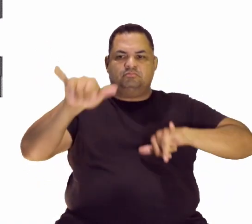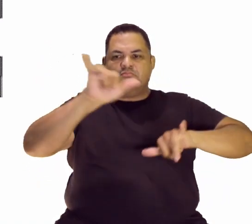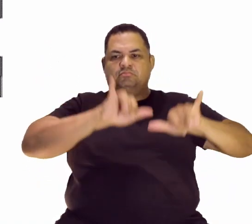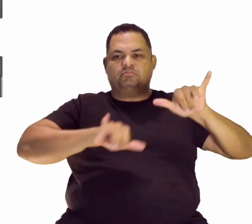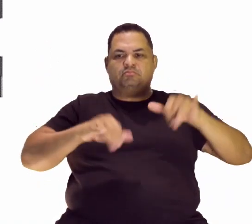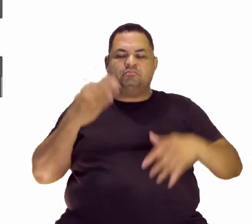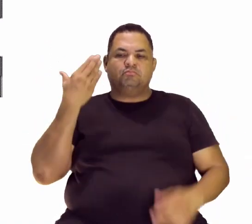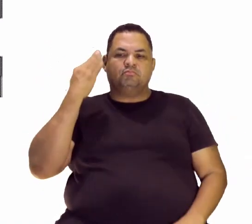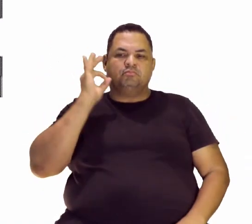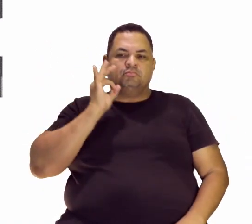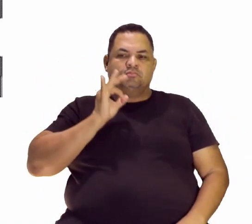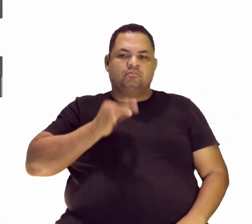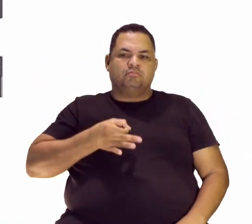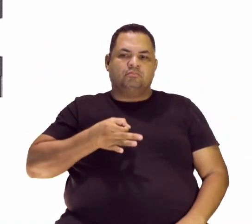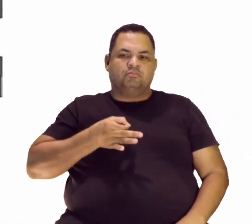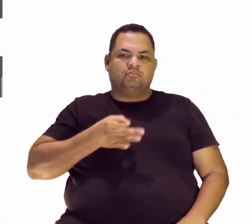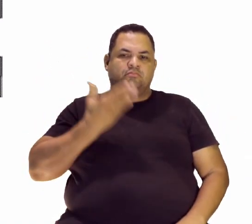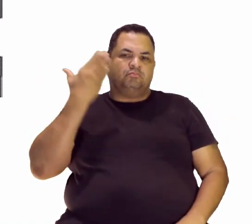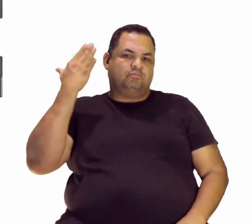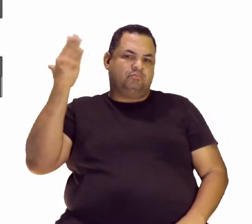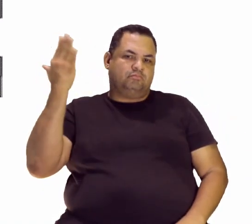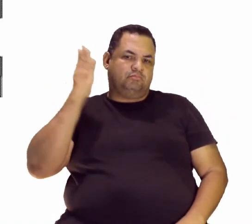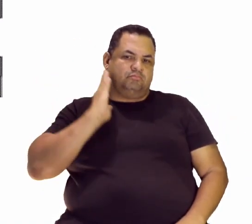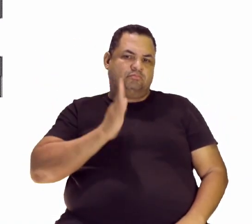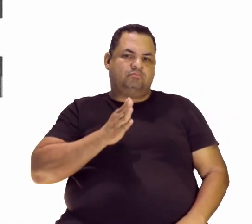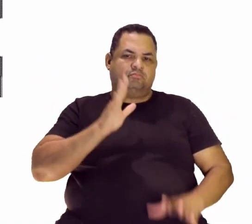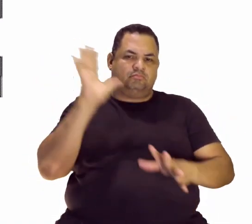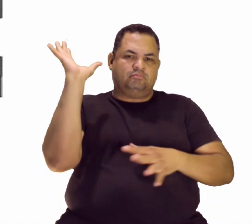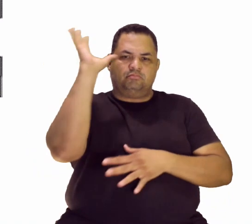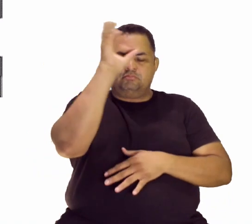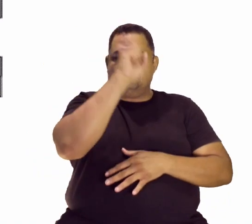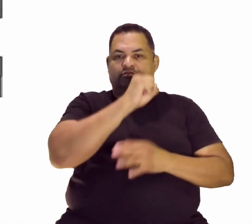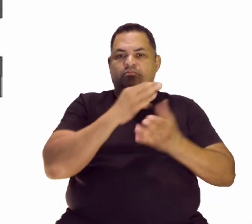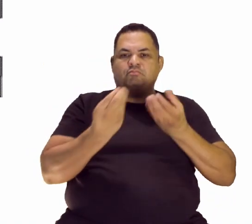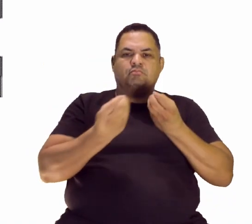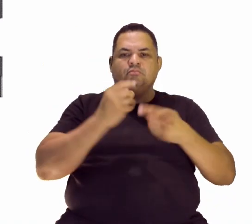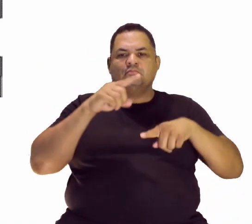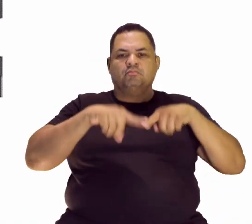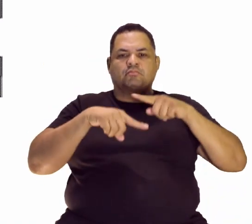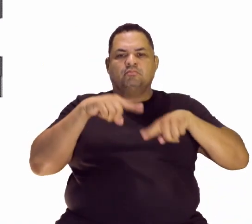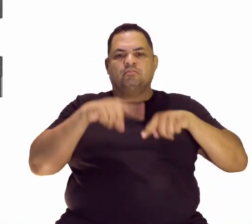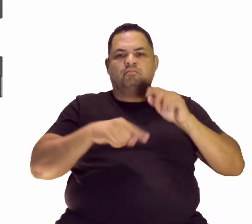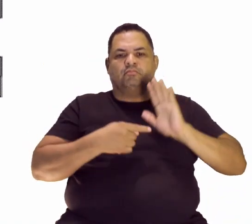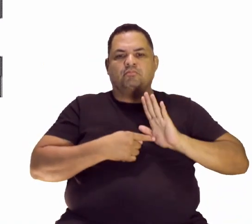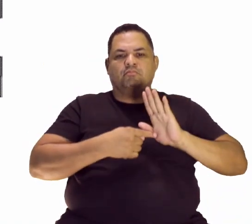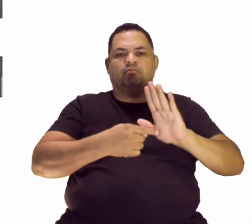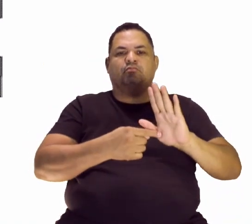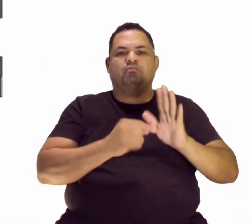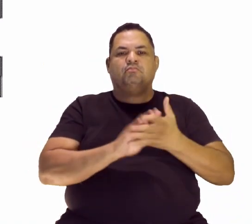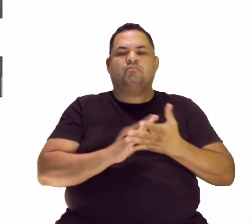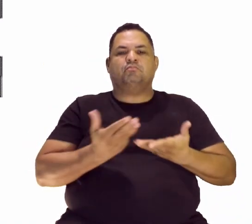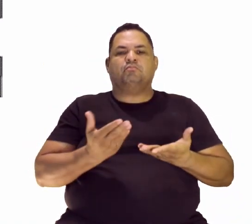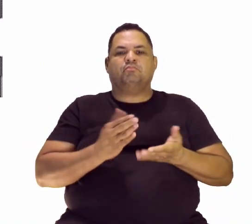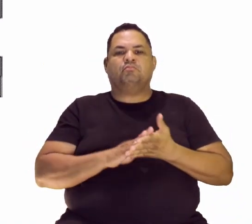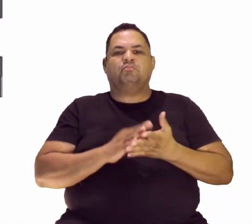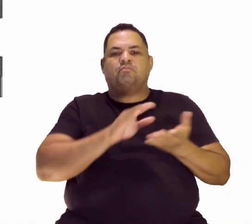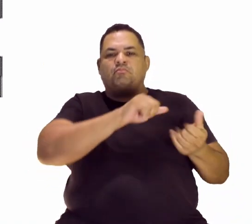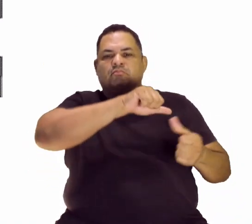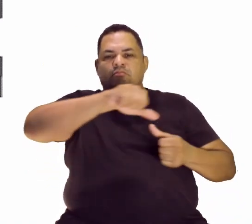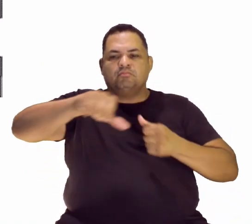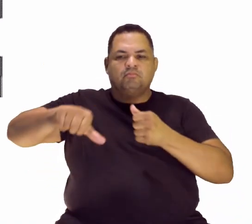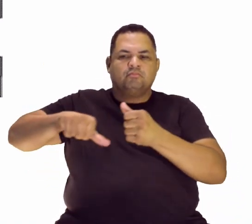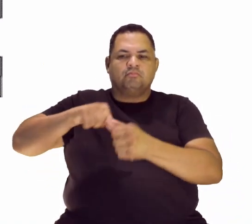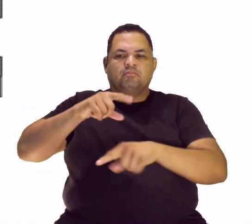químicos, tá certo? Conforme você já aprendeu, já sabe onde estão os elementos representativos, os elementos de